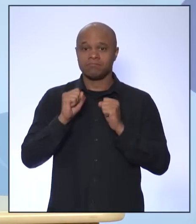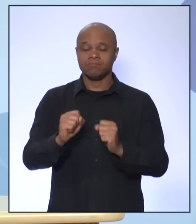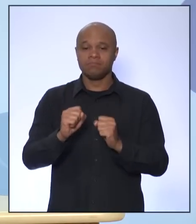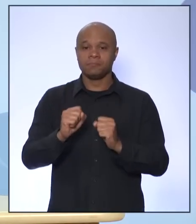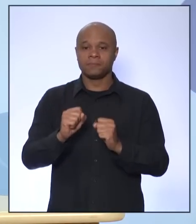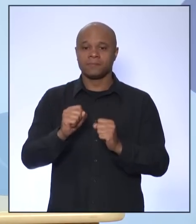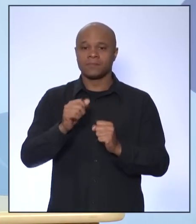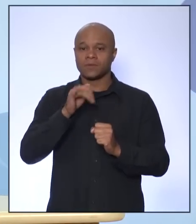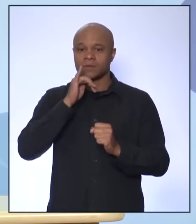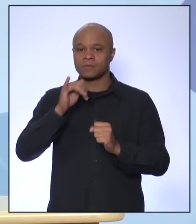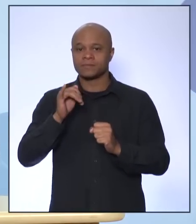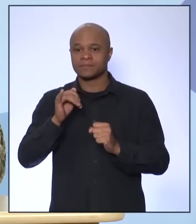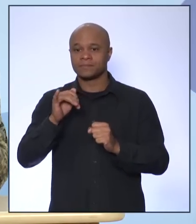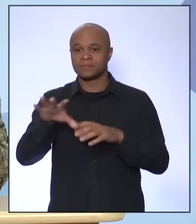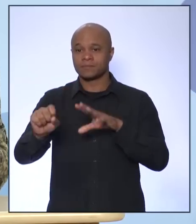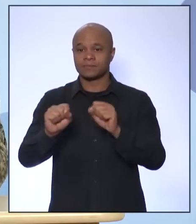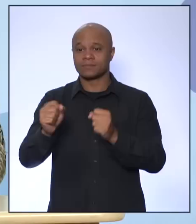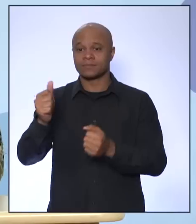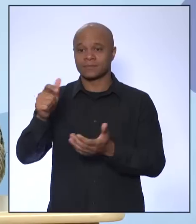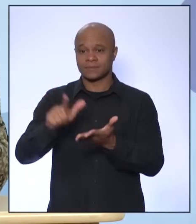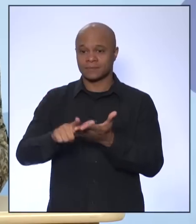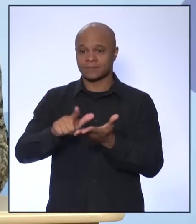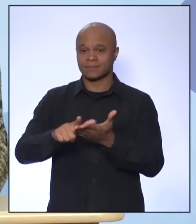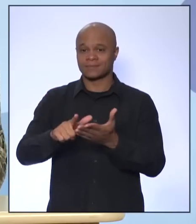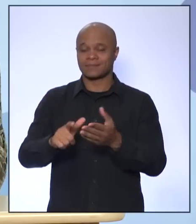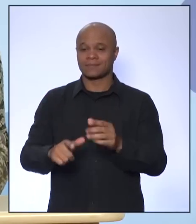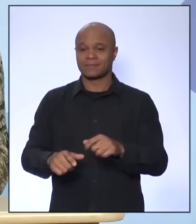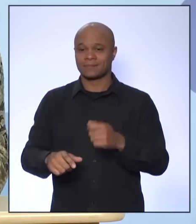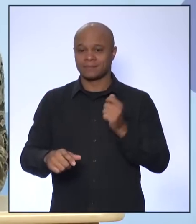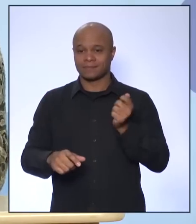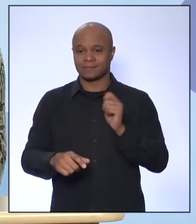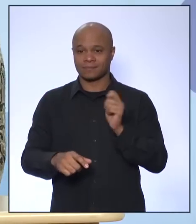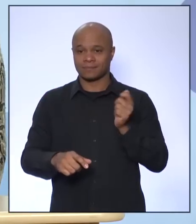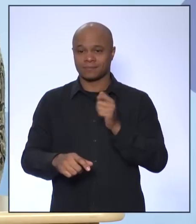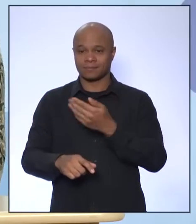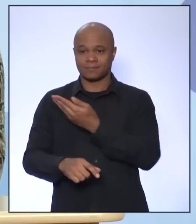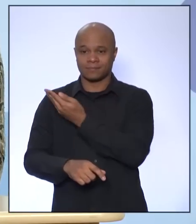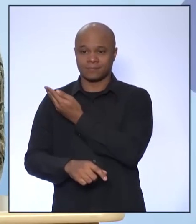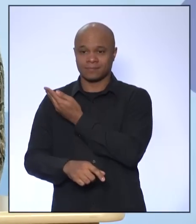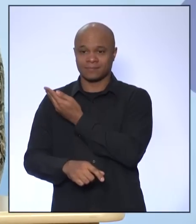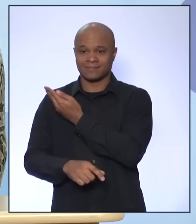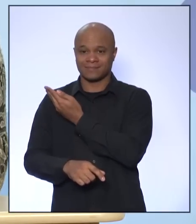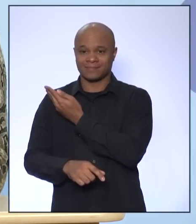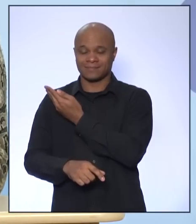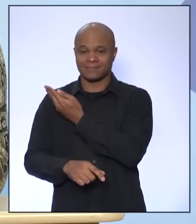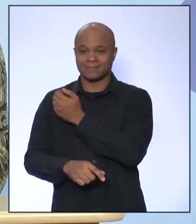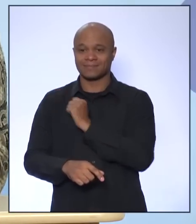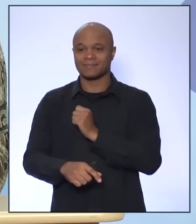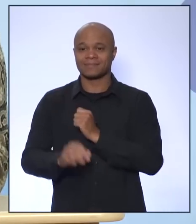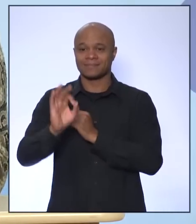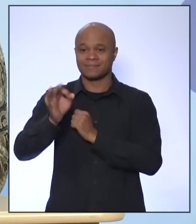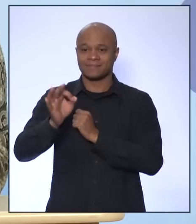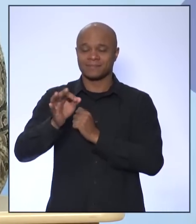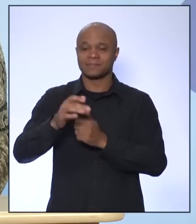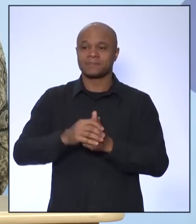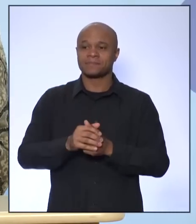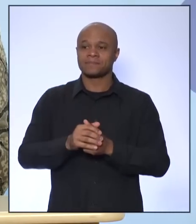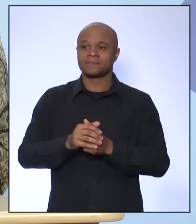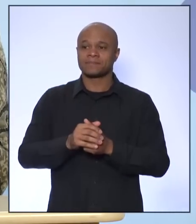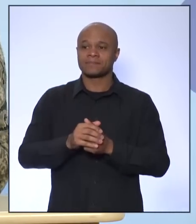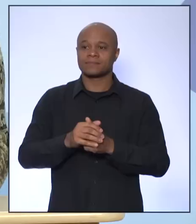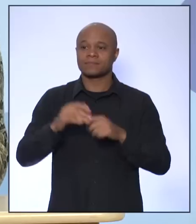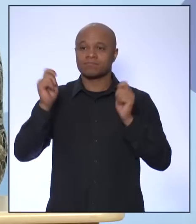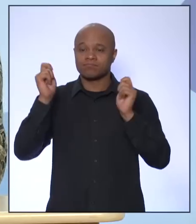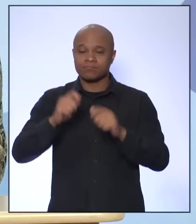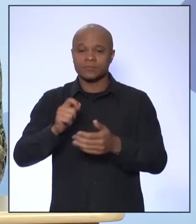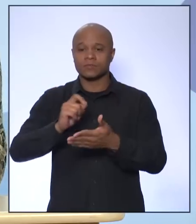papel aqui para dar exemplo, tá? Se eu escrever uma carta, ela é material, porque ela é um objeto, mas ela é